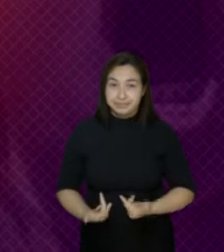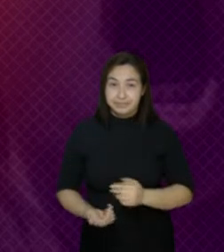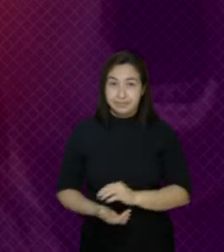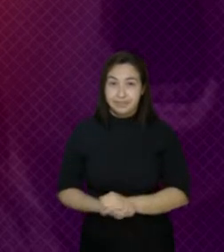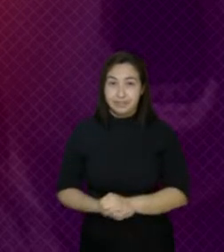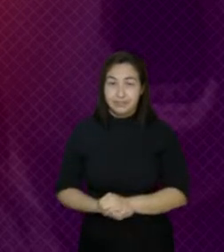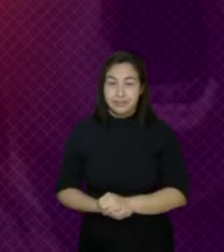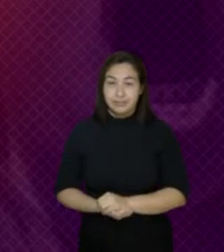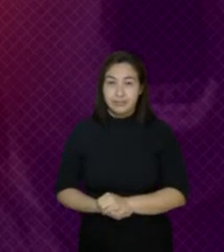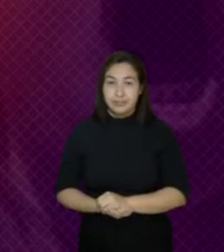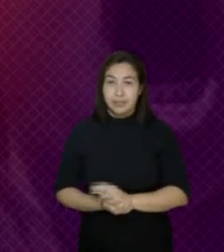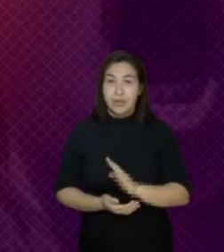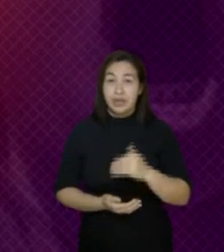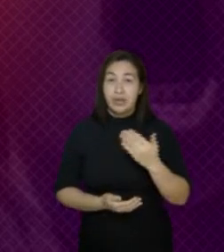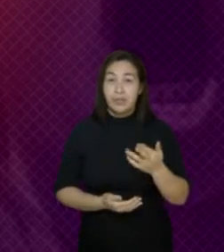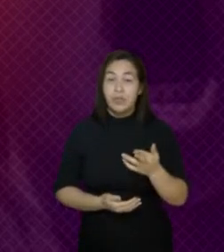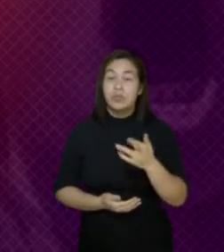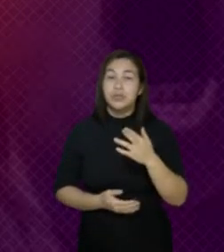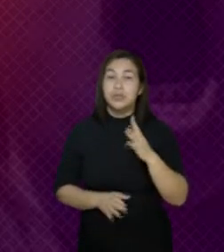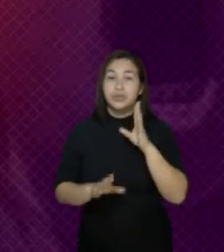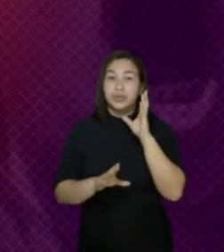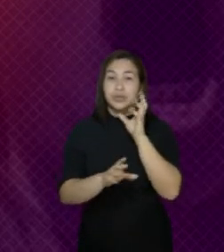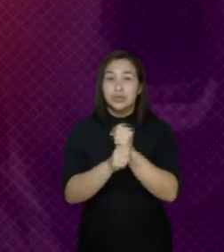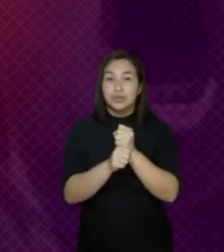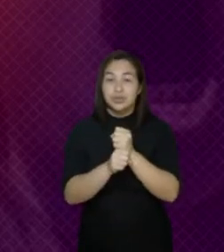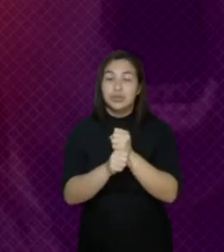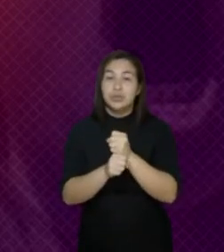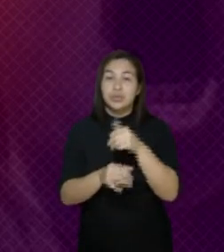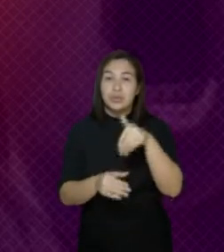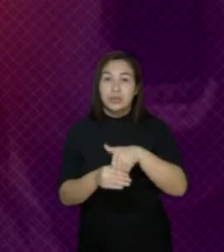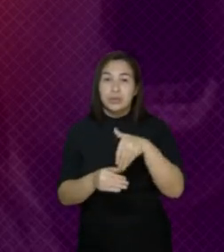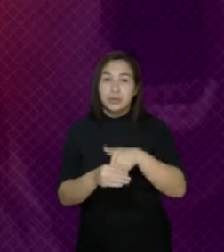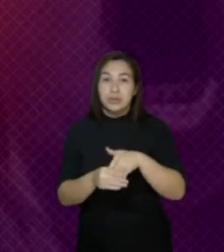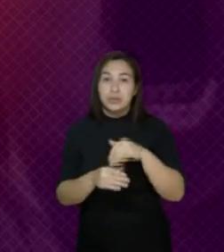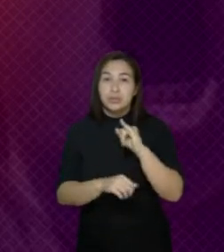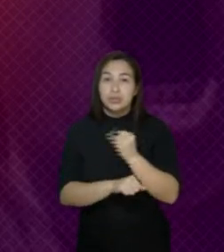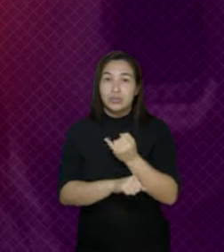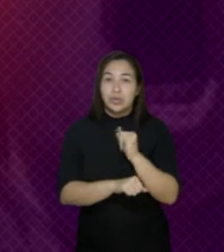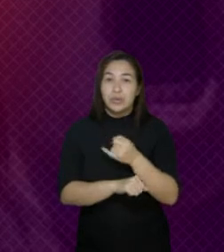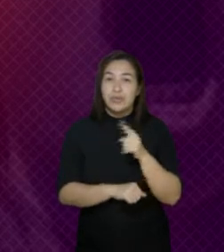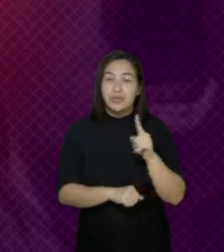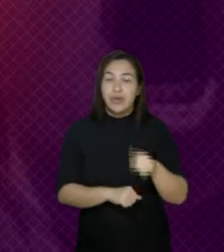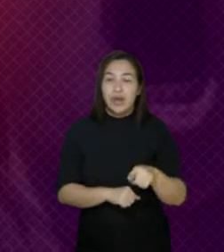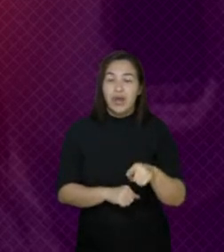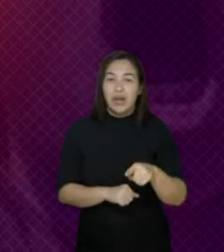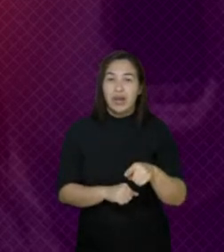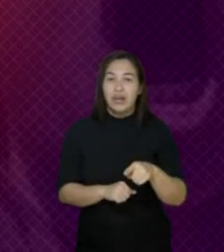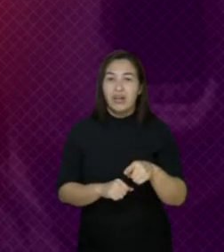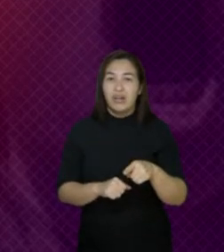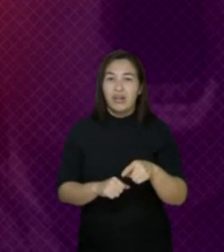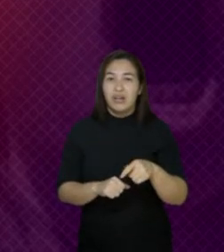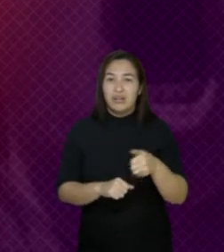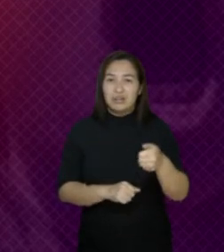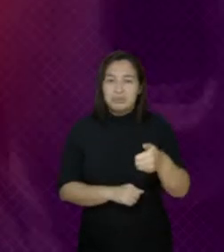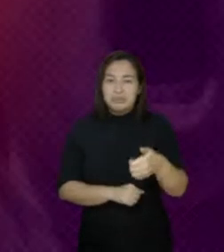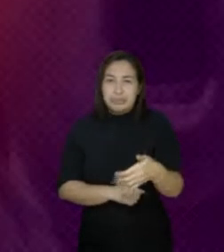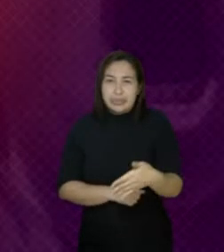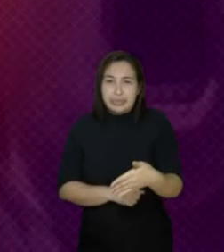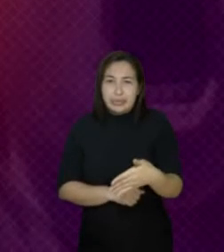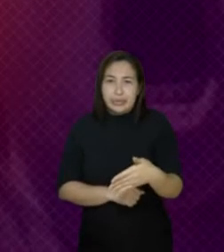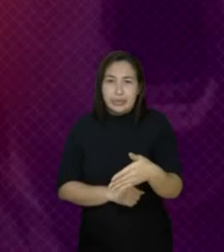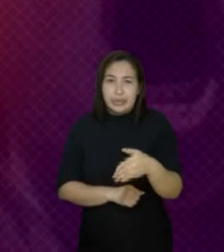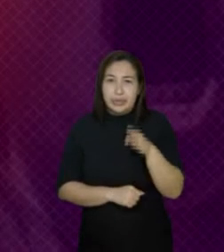resultado das eleições do primeiro turno: Joinville sendo o esgoto do bolsonarismo, para onde escoou os